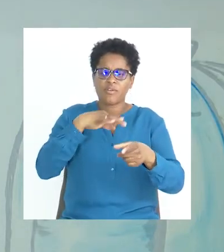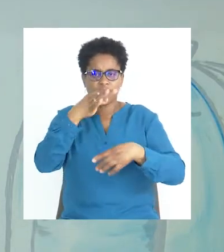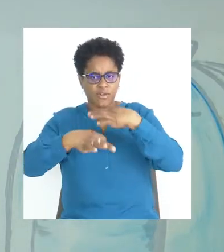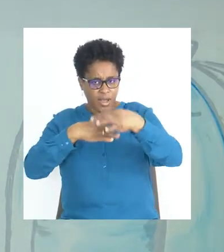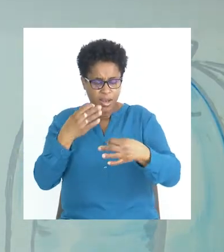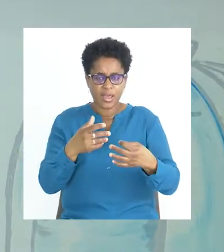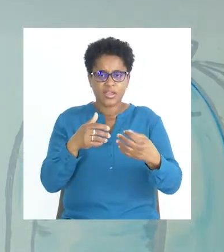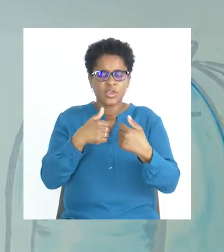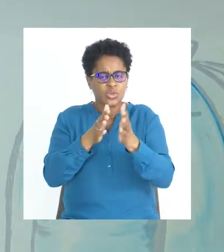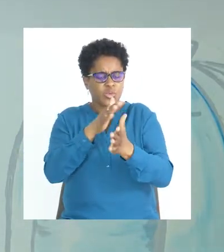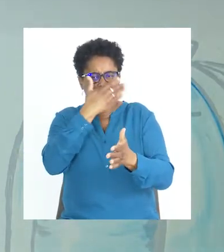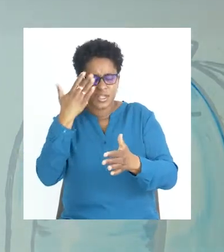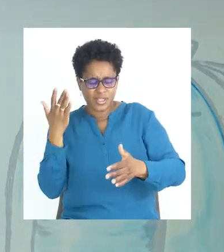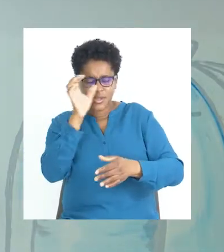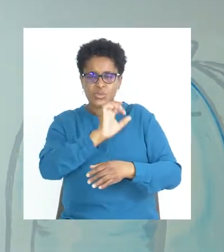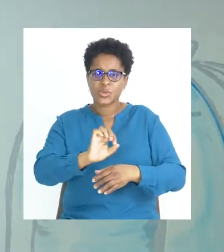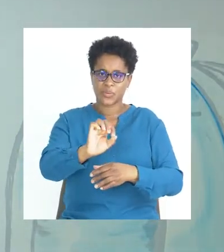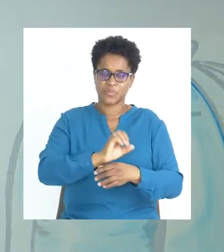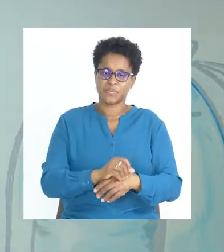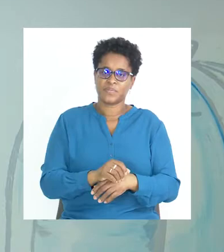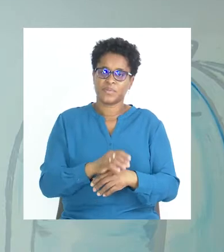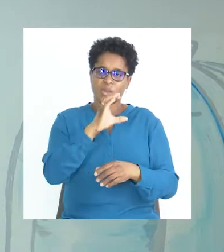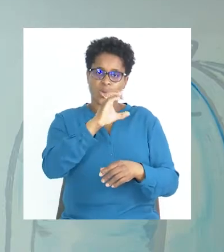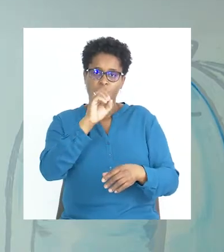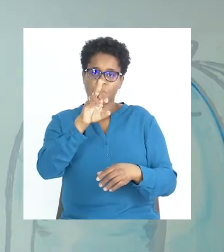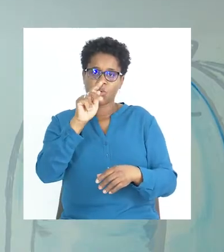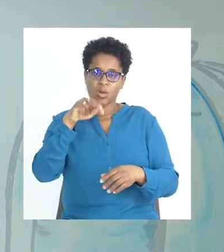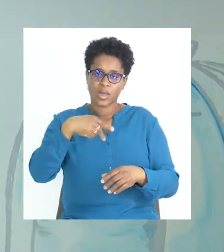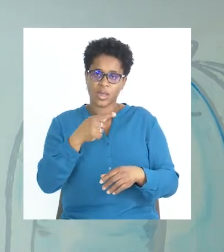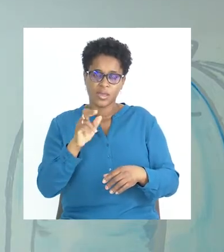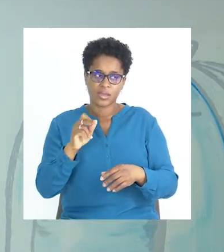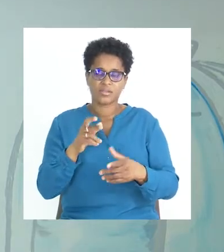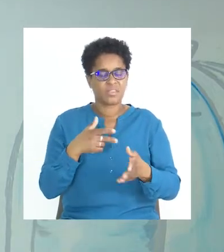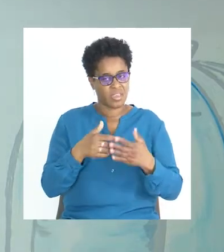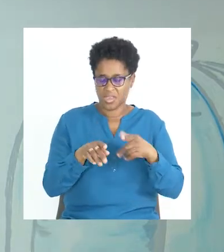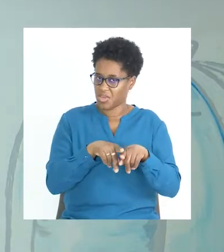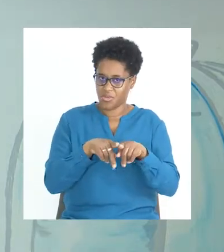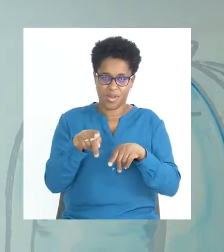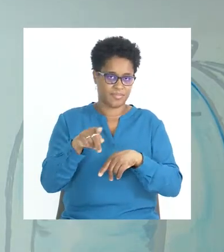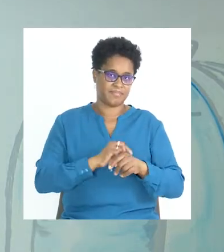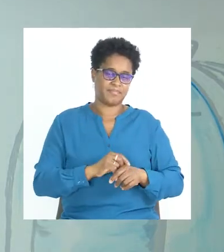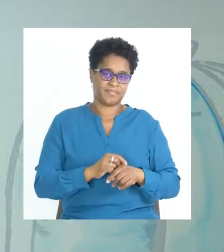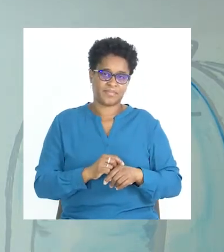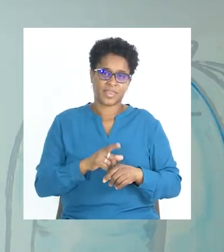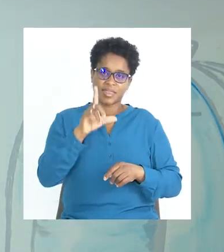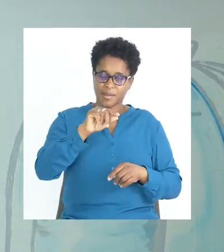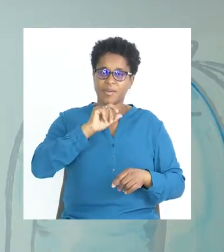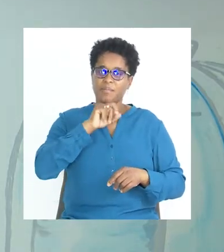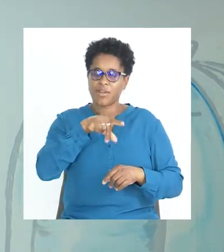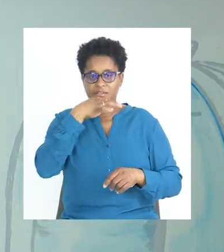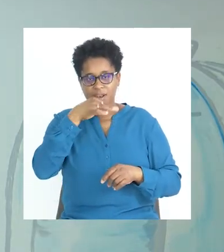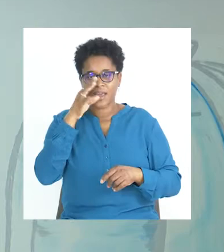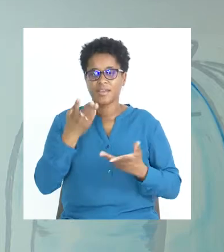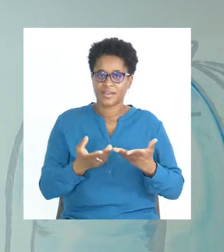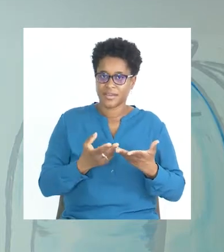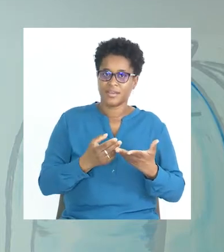e todo mundo usa no seu dia a dia, ok? Então, corrente ou coloquial, Está-se igual. Também tu podes chamar de